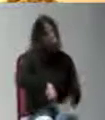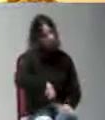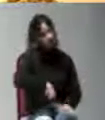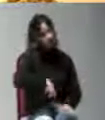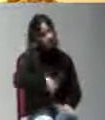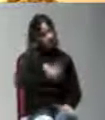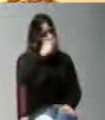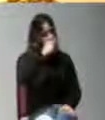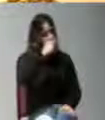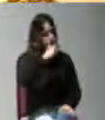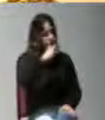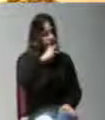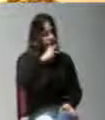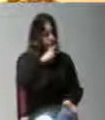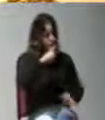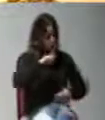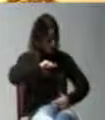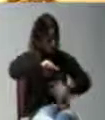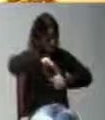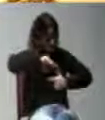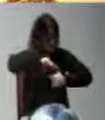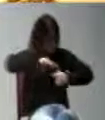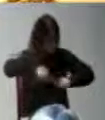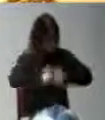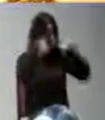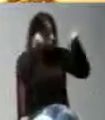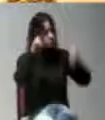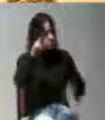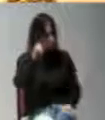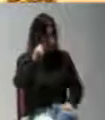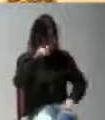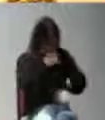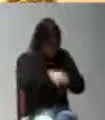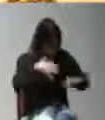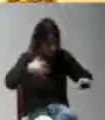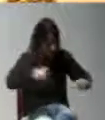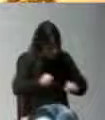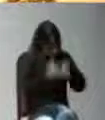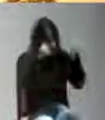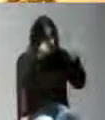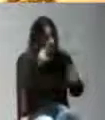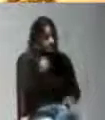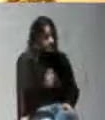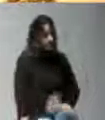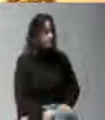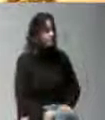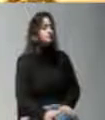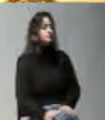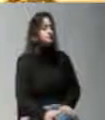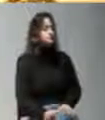subverter a ordem conservadora, a ordem estudante. Não é por acaso que